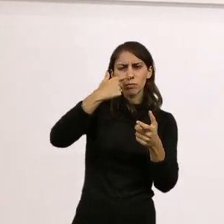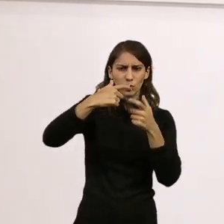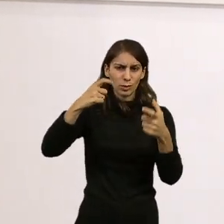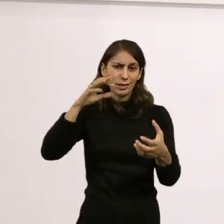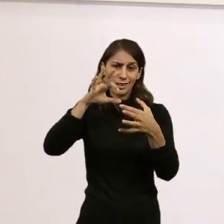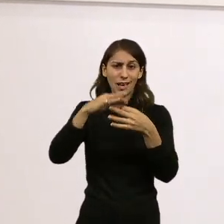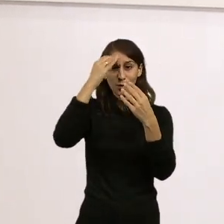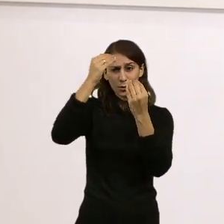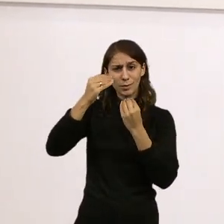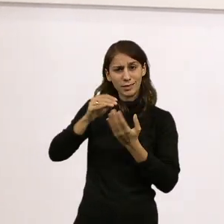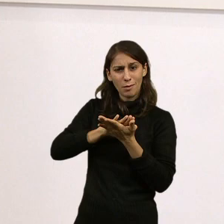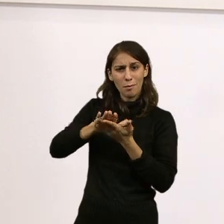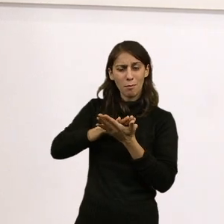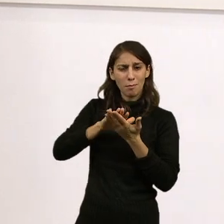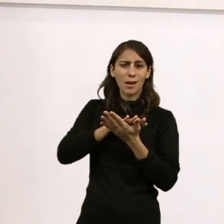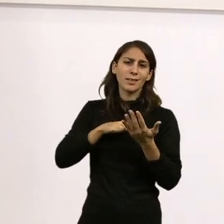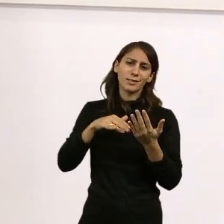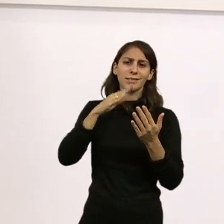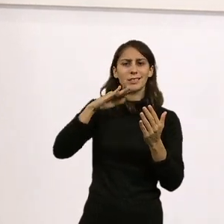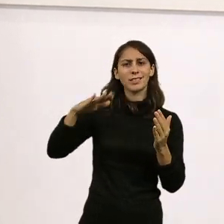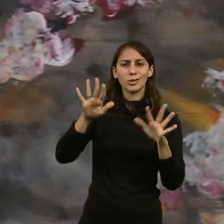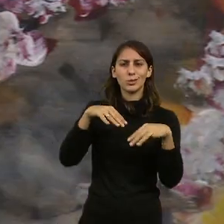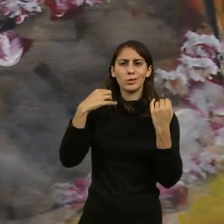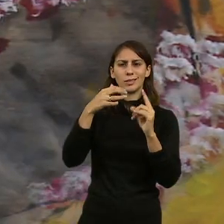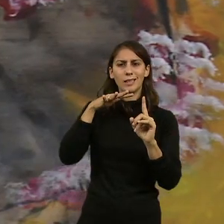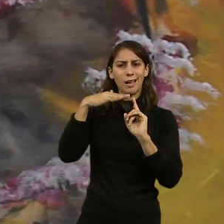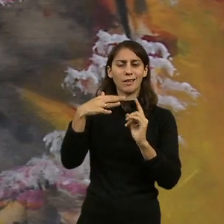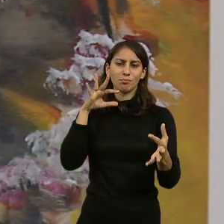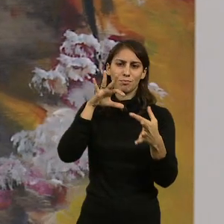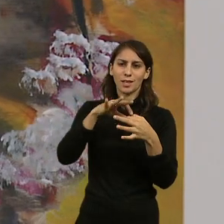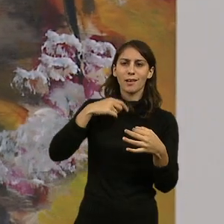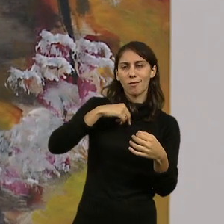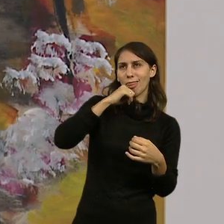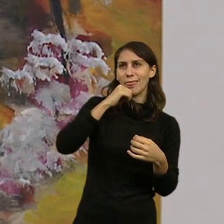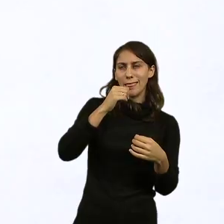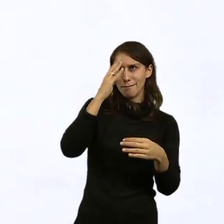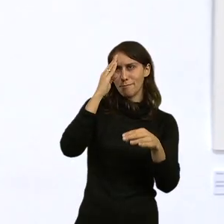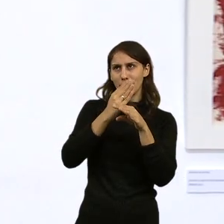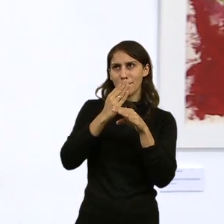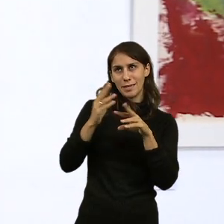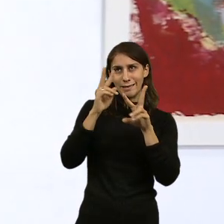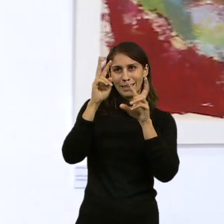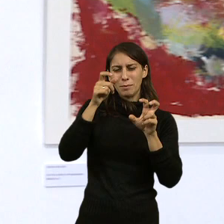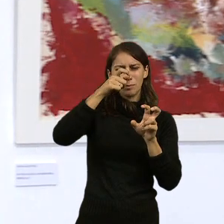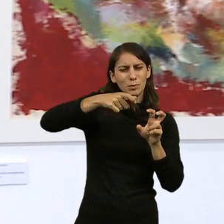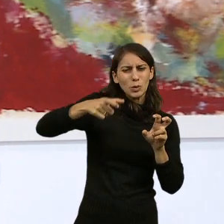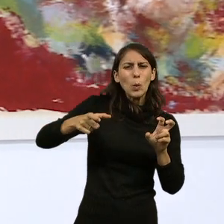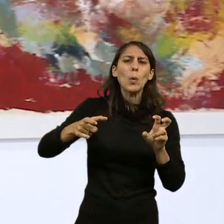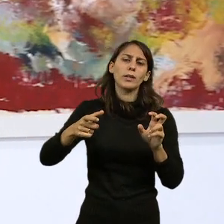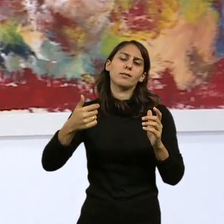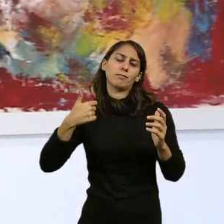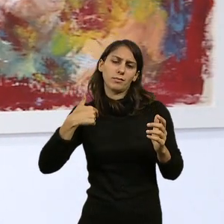ciências sociais, não podia deixar de estar a pensar em pessoas. É claro que eu dei uma ordem, dei uma sequência, eu tenho uma